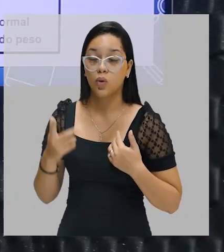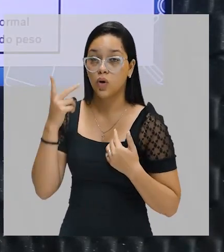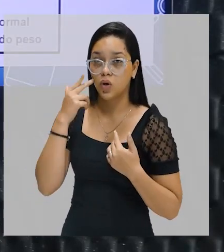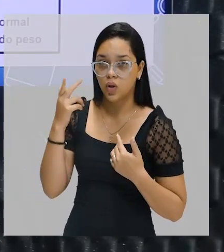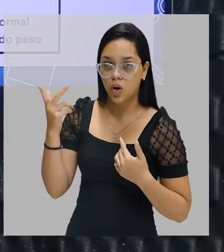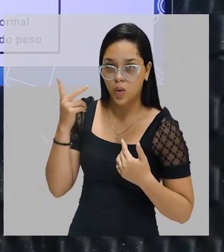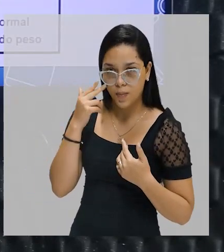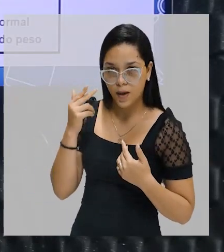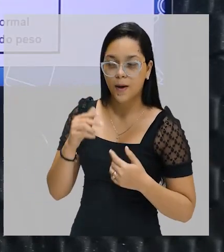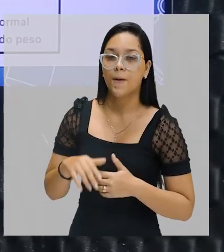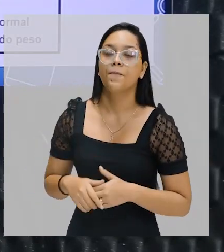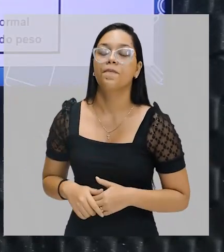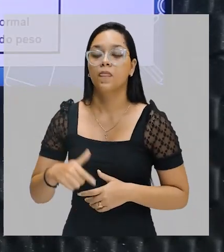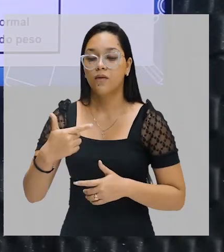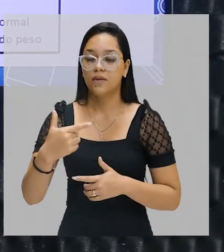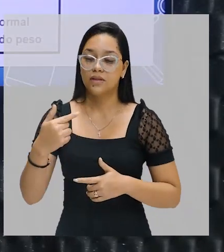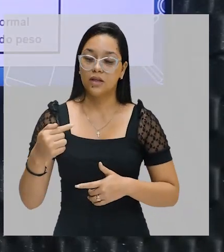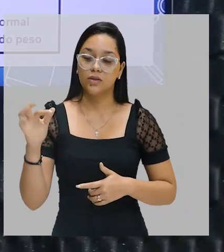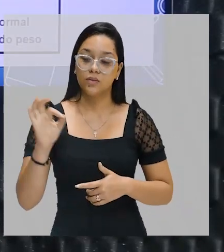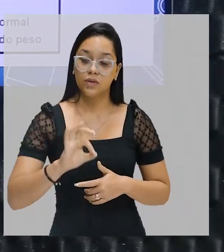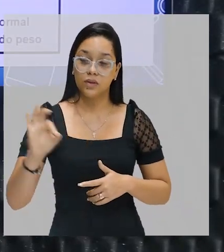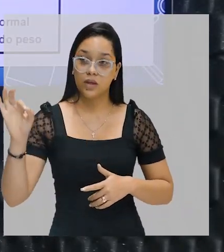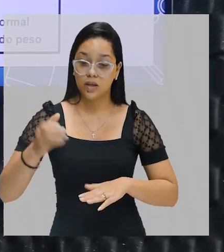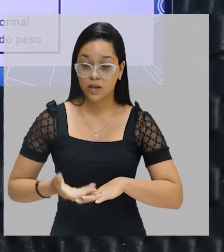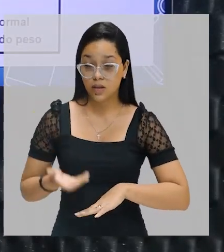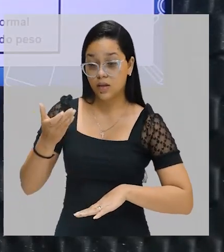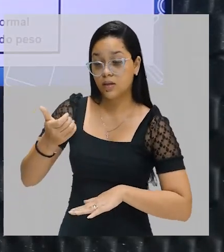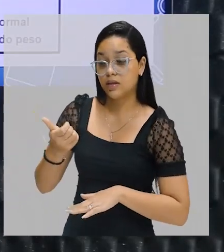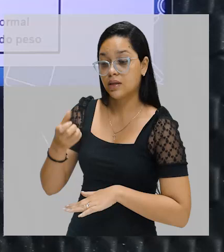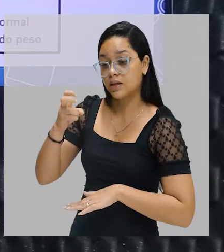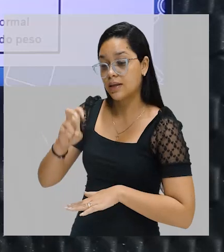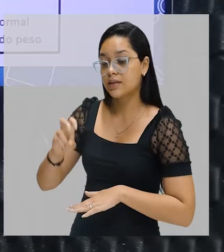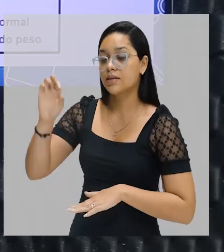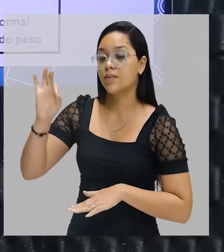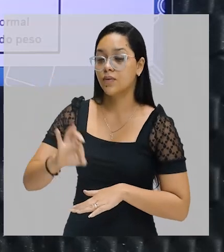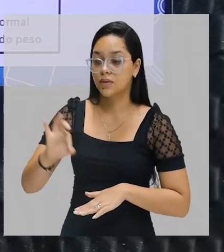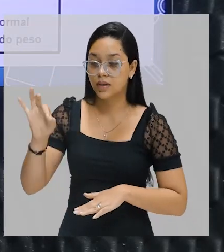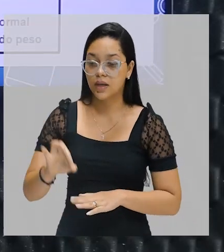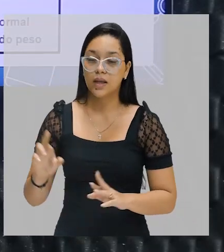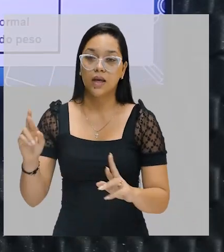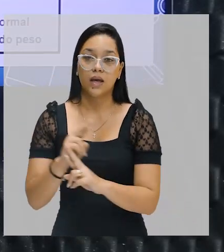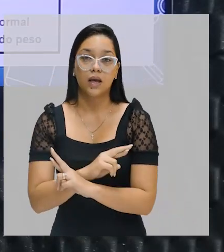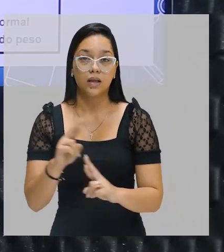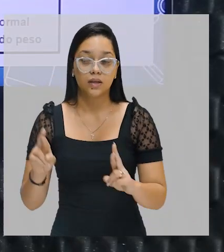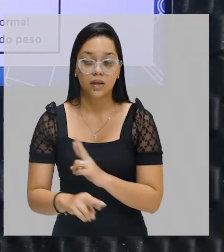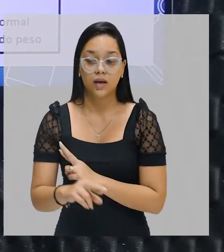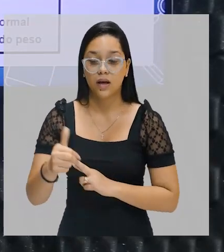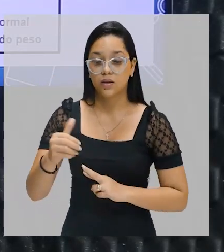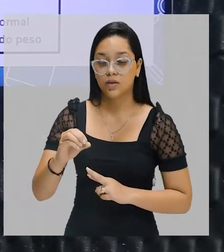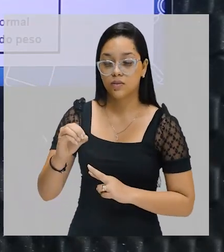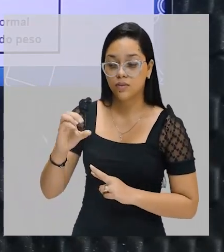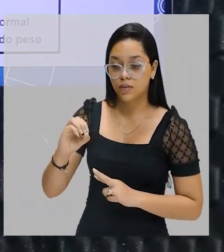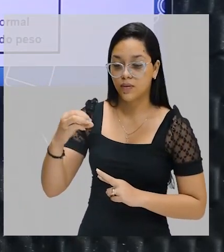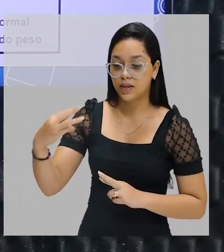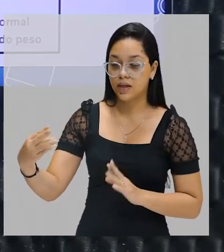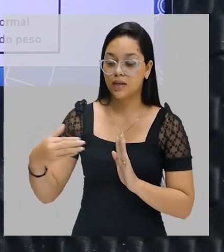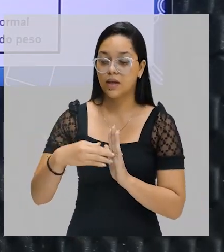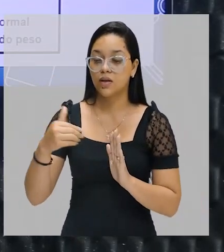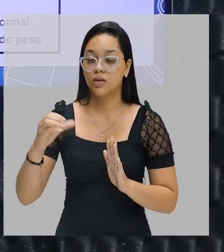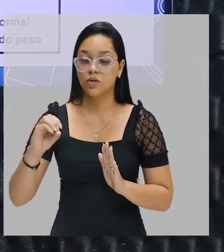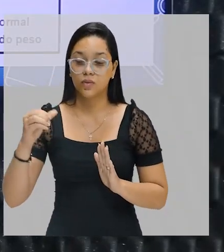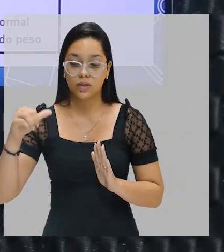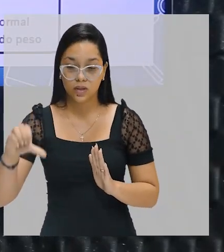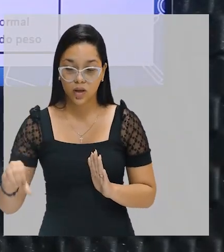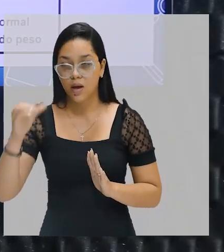com 27%, aumento de 15% em relação a 2003 e 2019, das pessoas